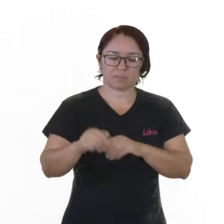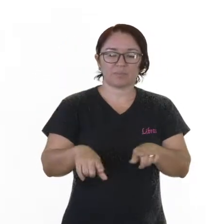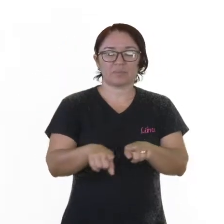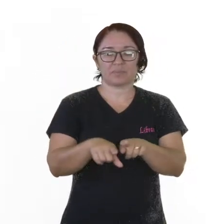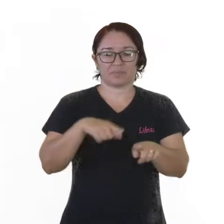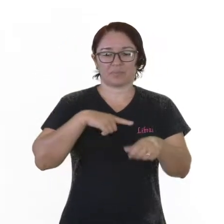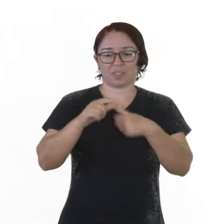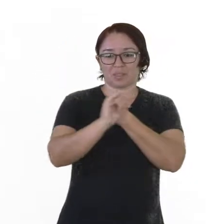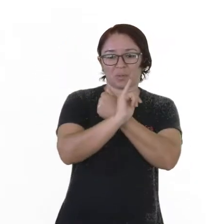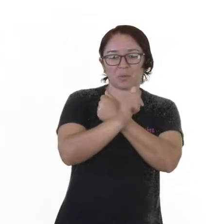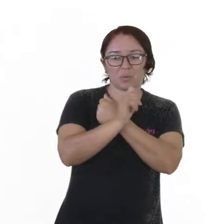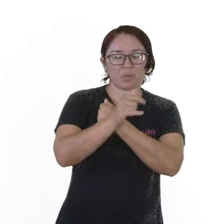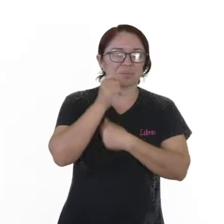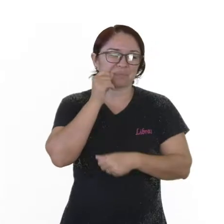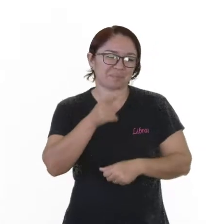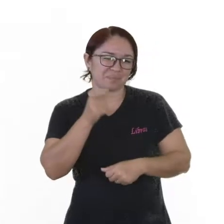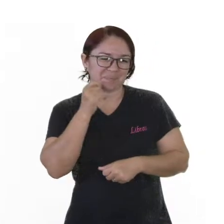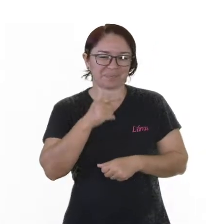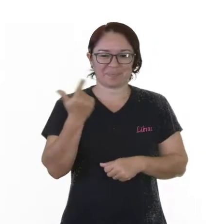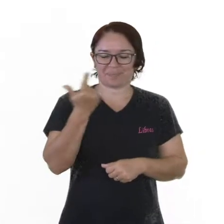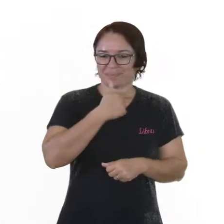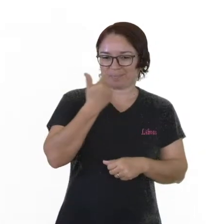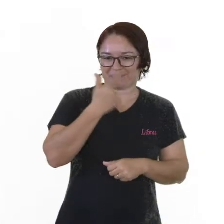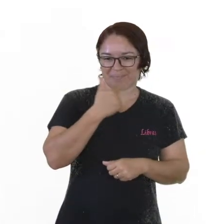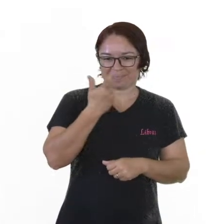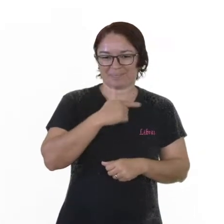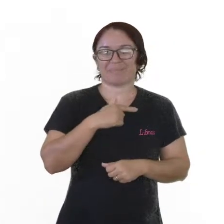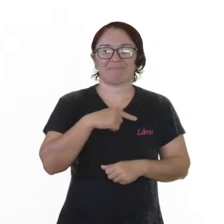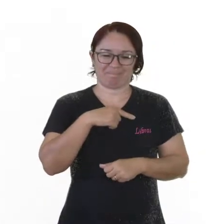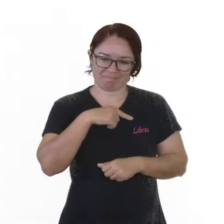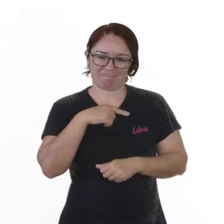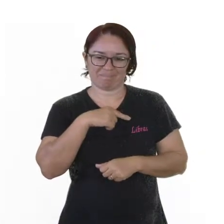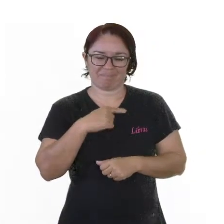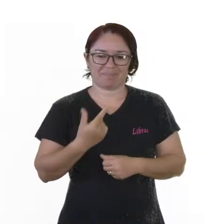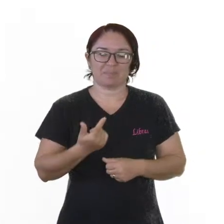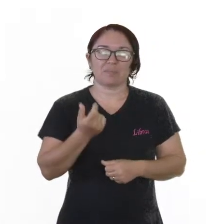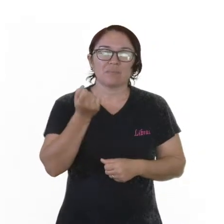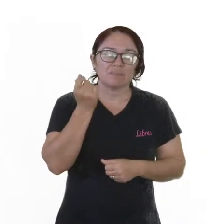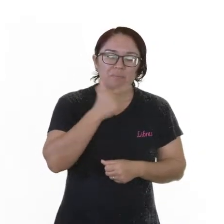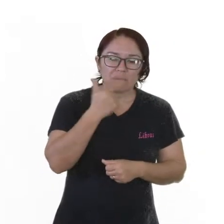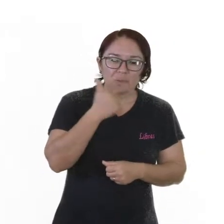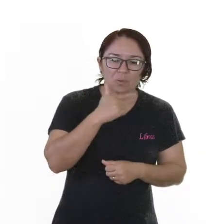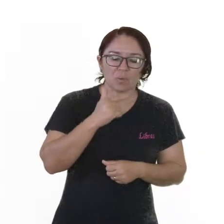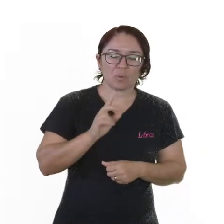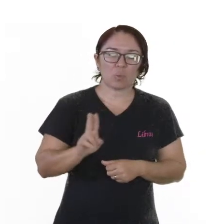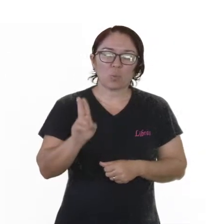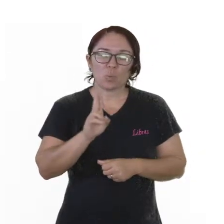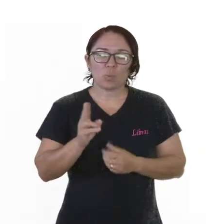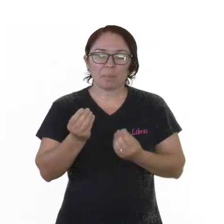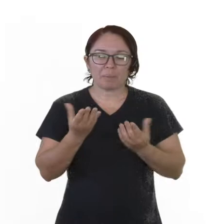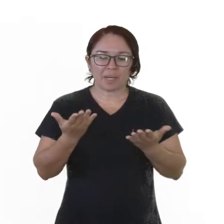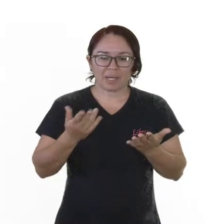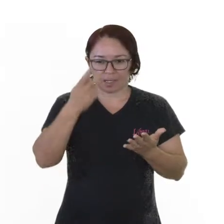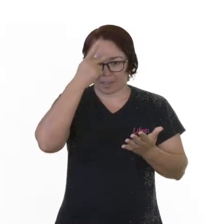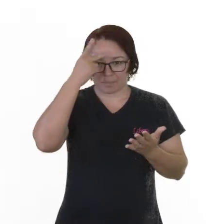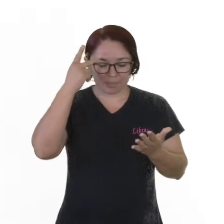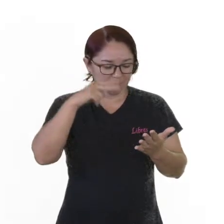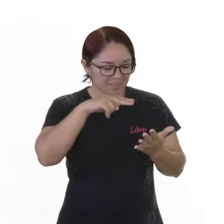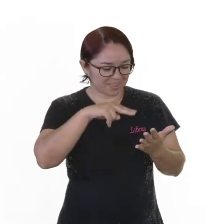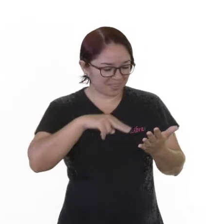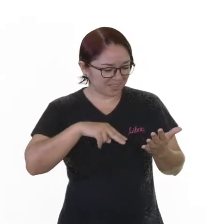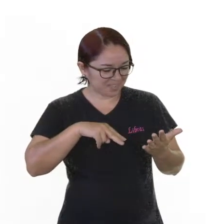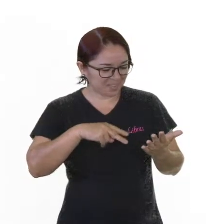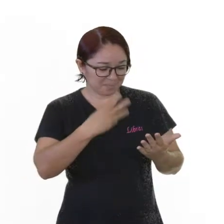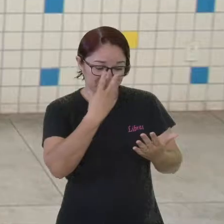é voltada para o humor e usa desse mecanismo para entreter o público e também